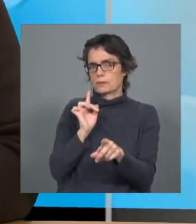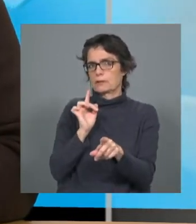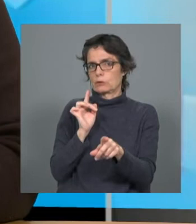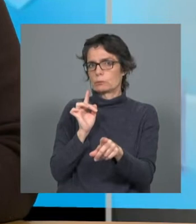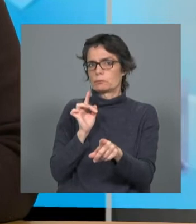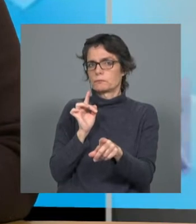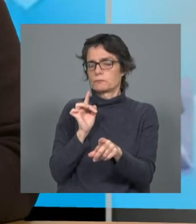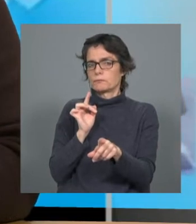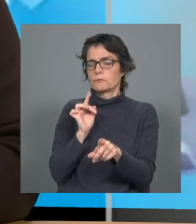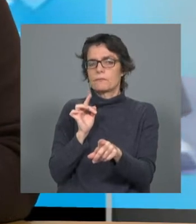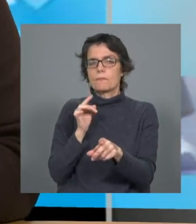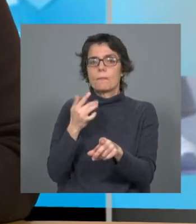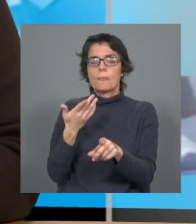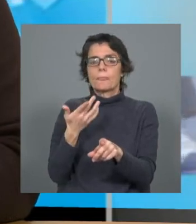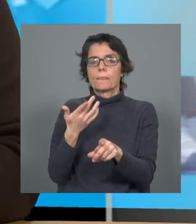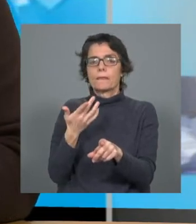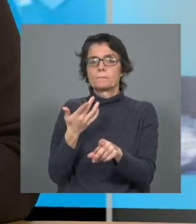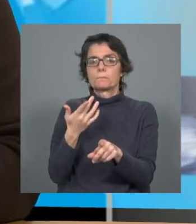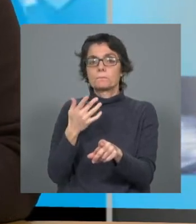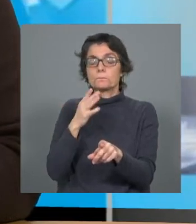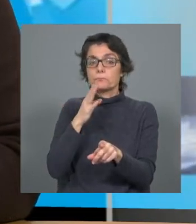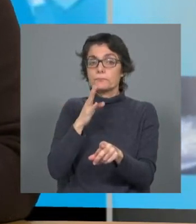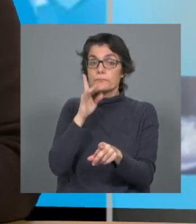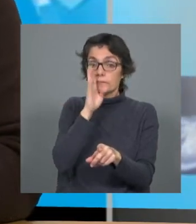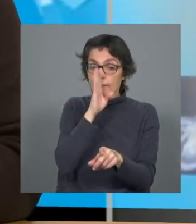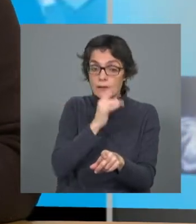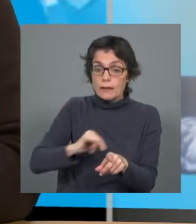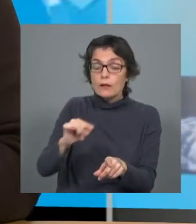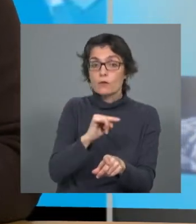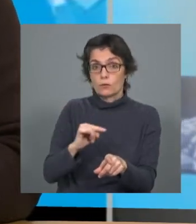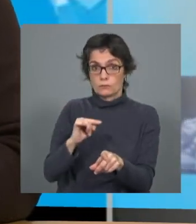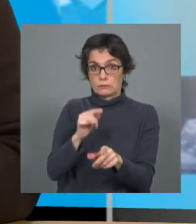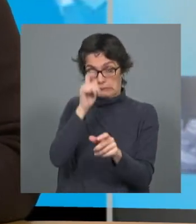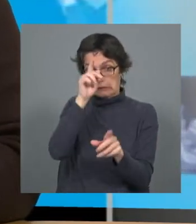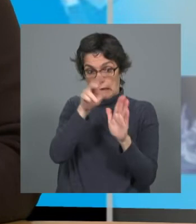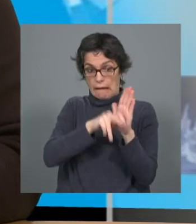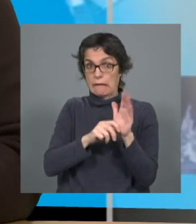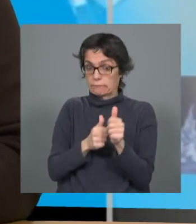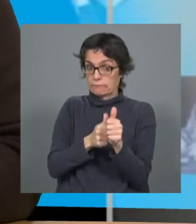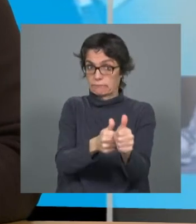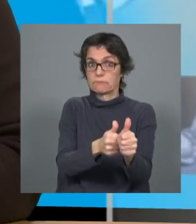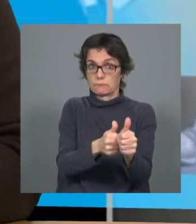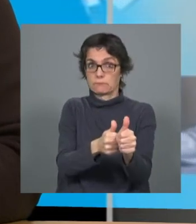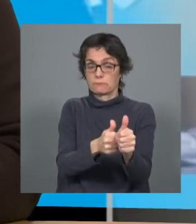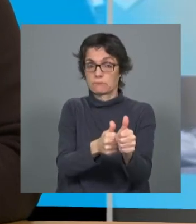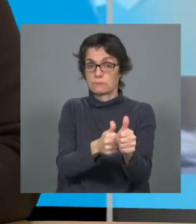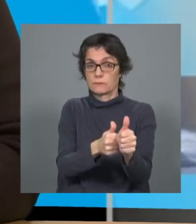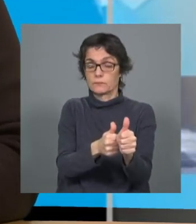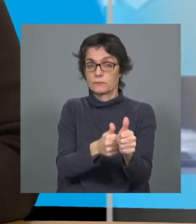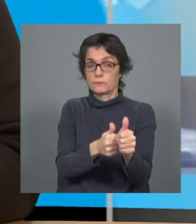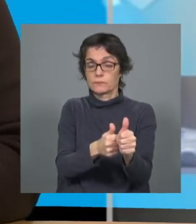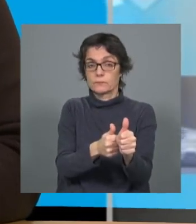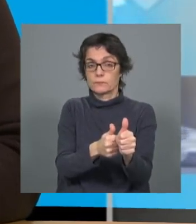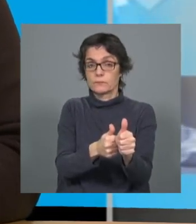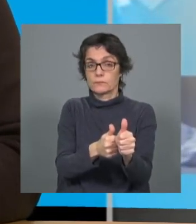e desde que façamos aquilo que é permitido com as regras aconselhadas, tudo